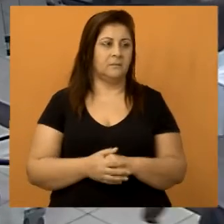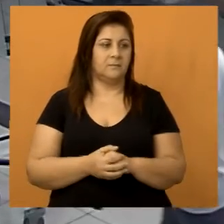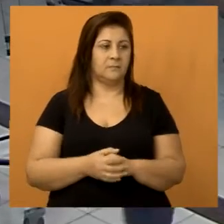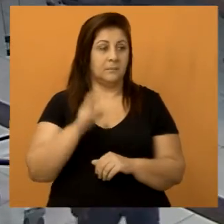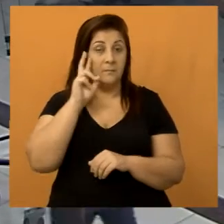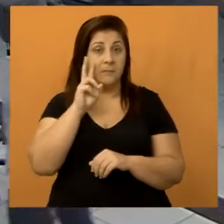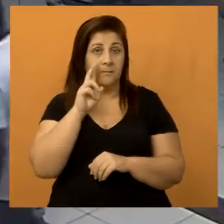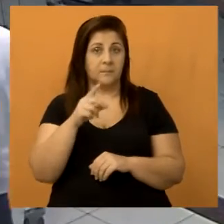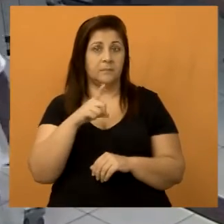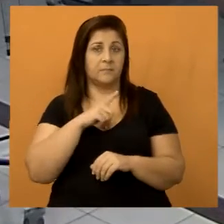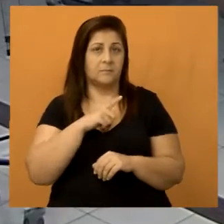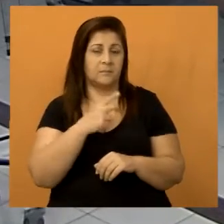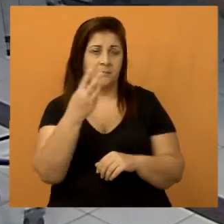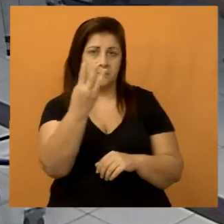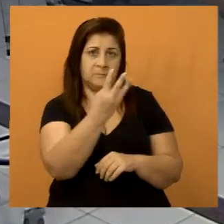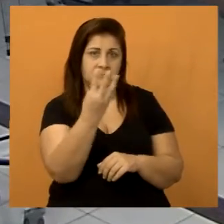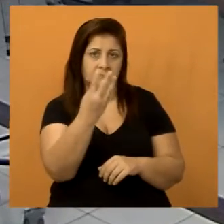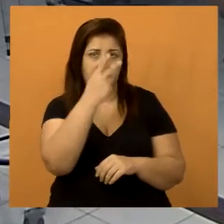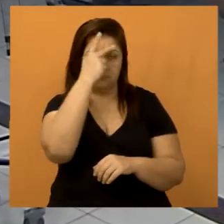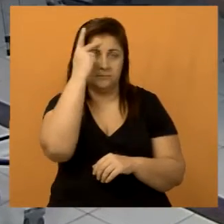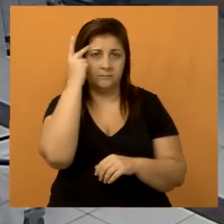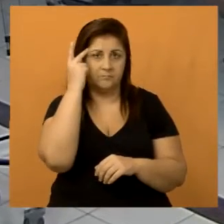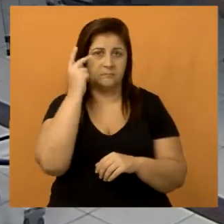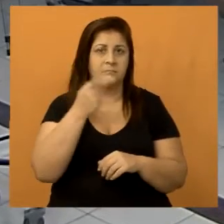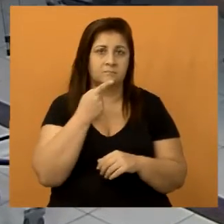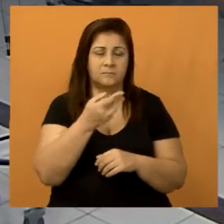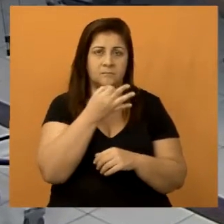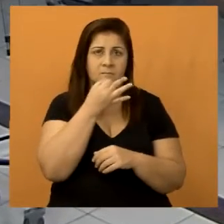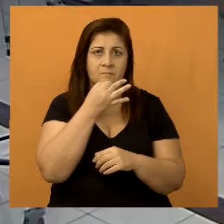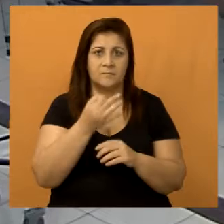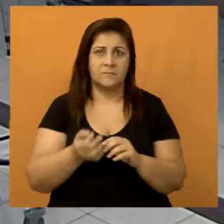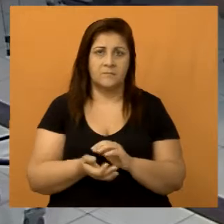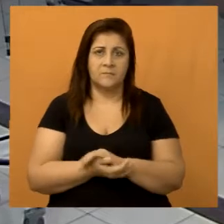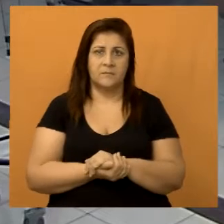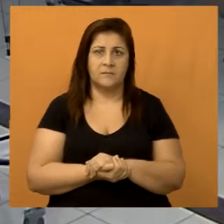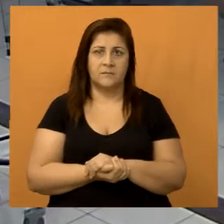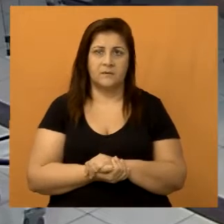Abner de Madureira e o terceiro membro, o vereador Juarez Araújo.